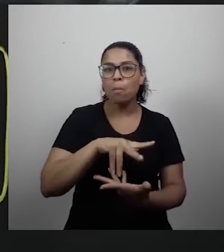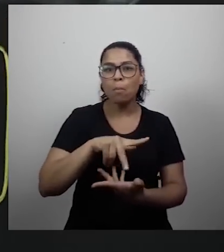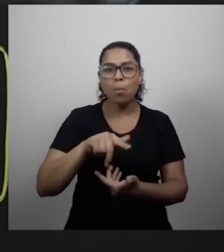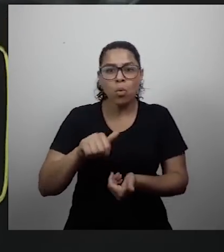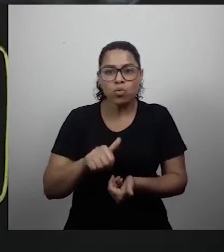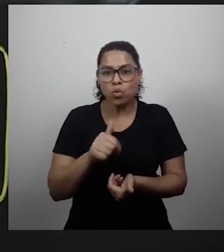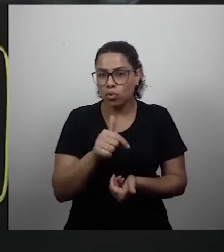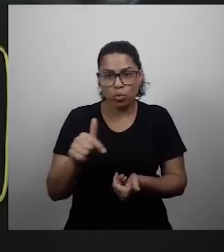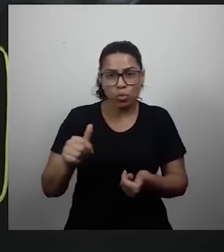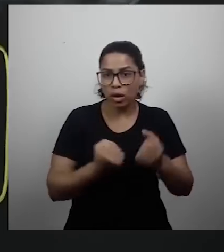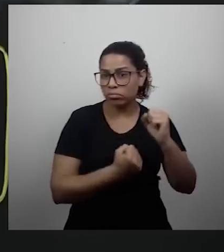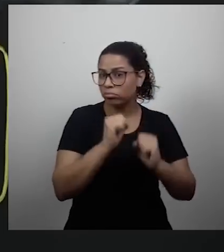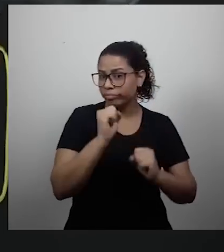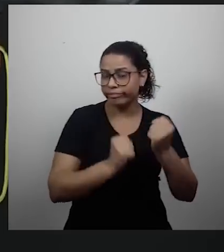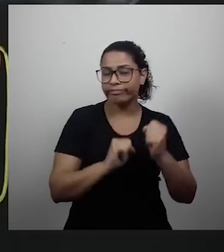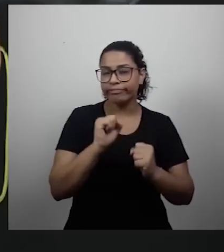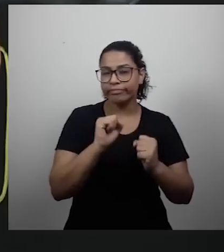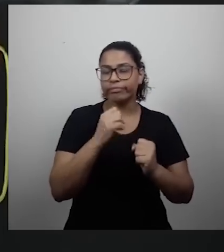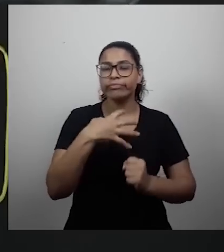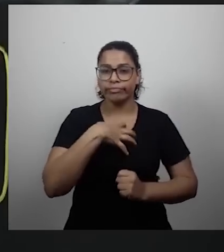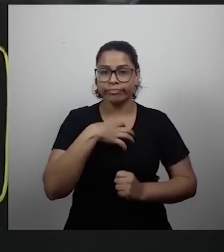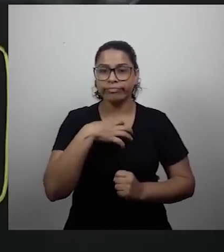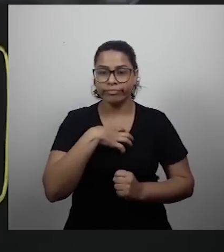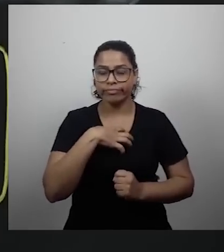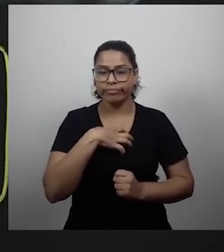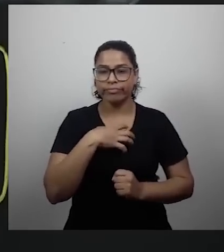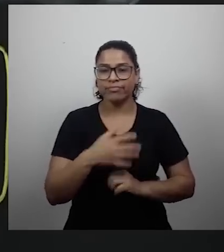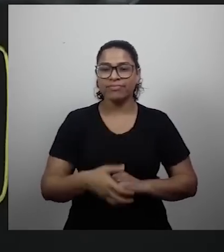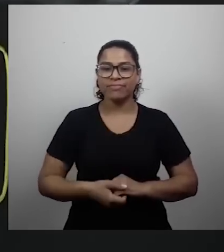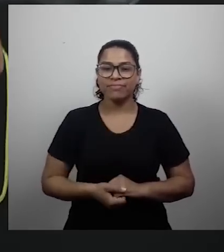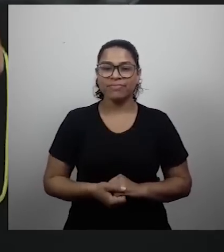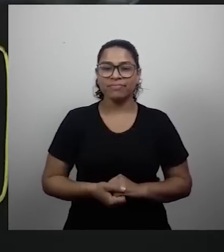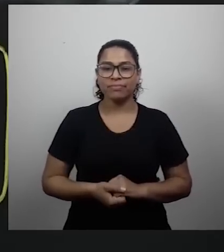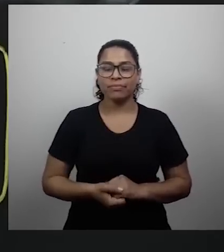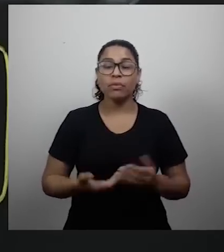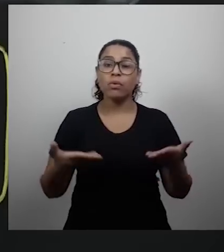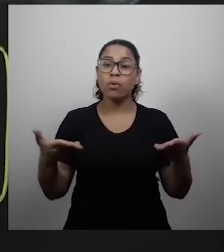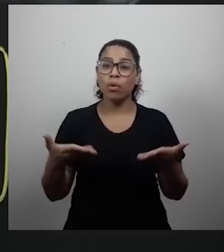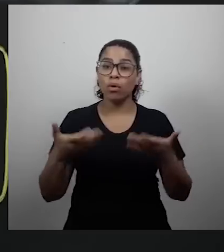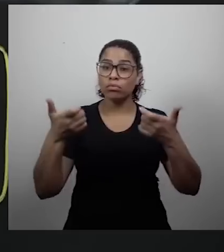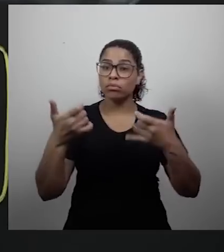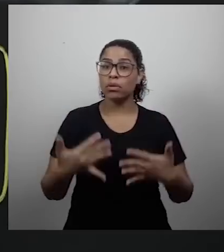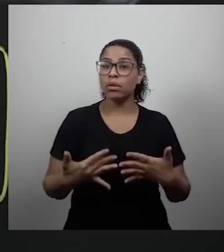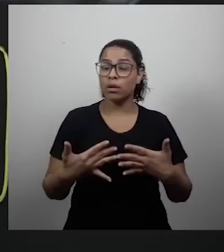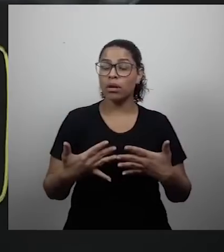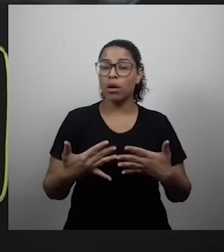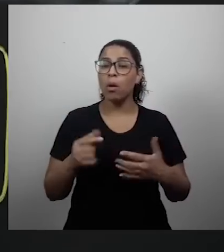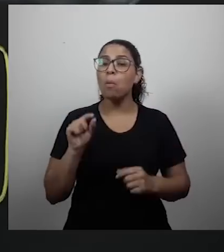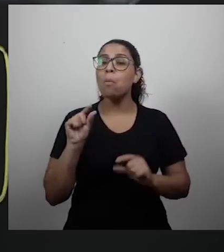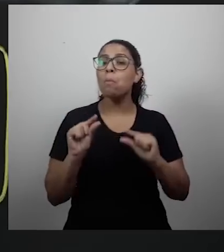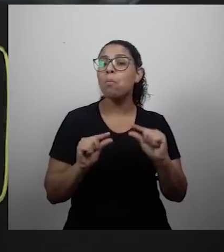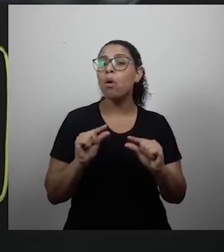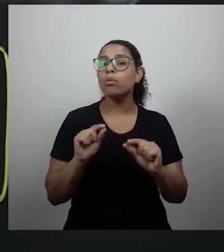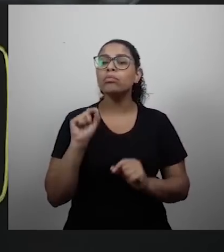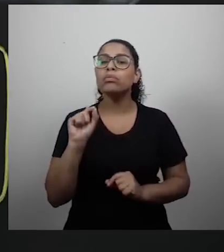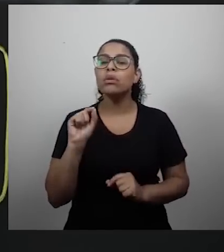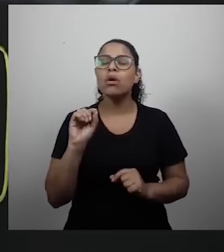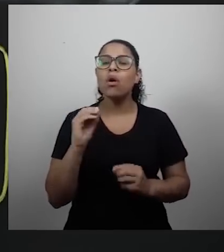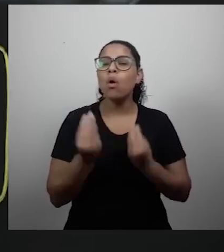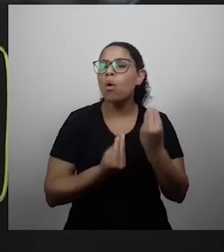sem o impacto desse modelo de produção baseado na indústria. Hoje a gente vai falar um pouco como é que aconteceu